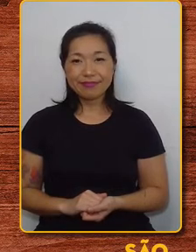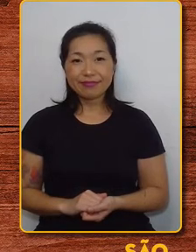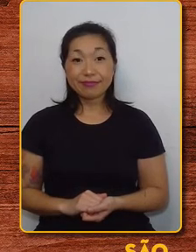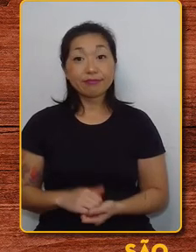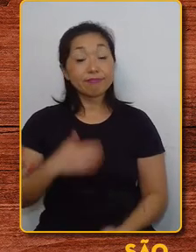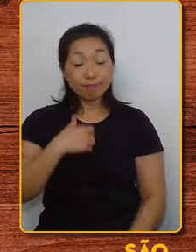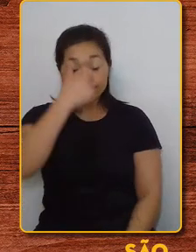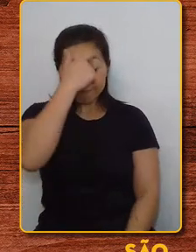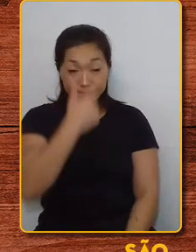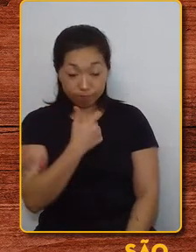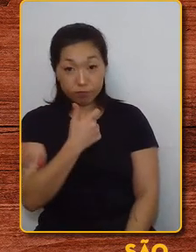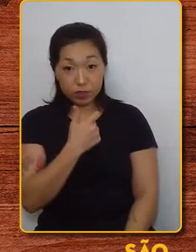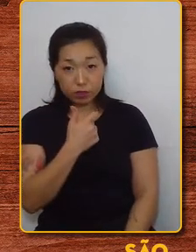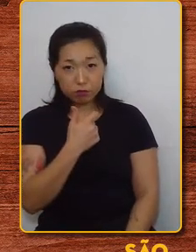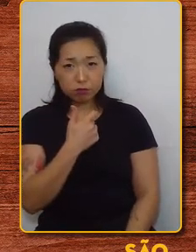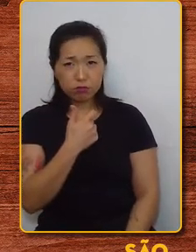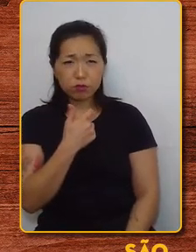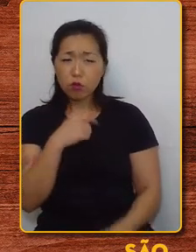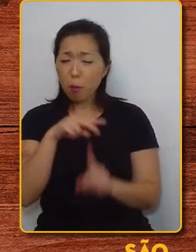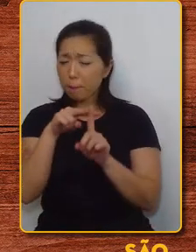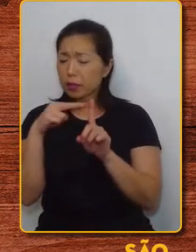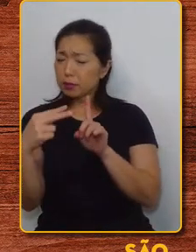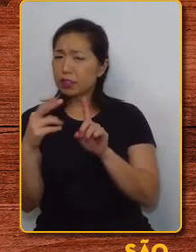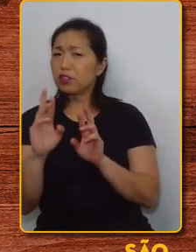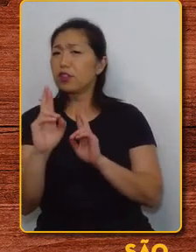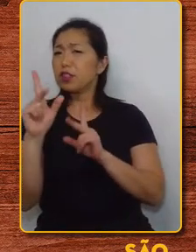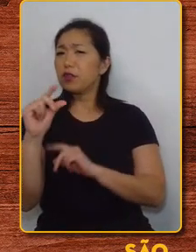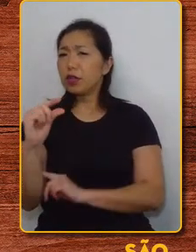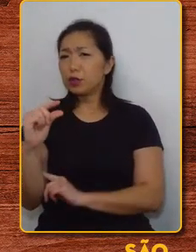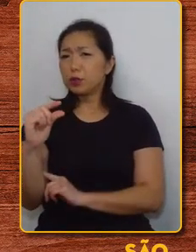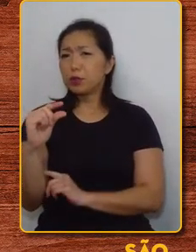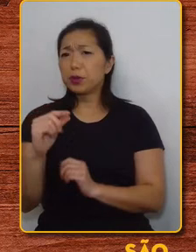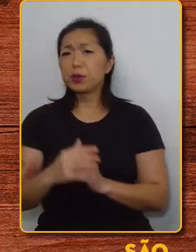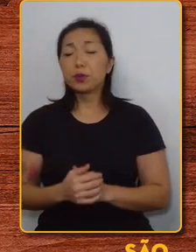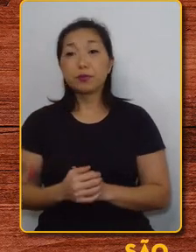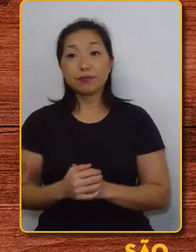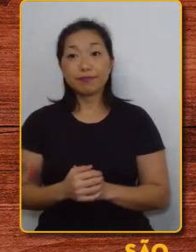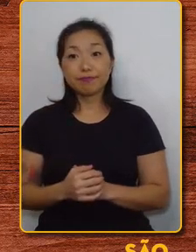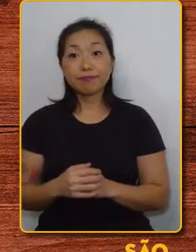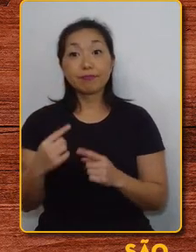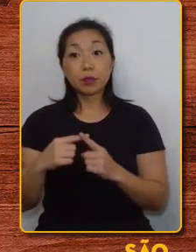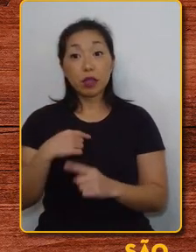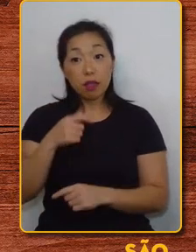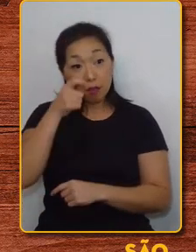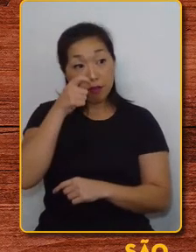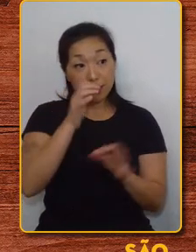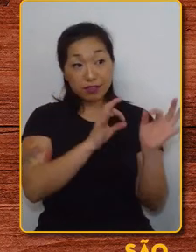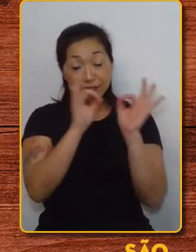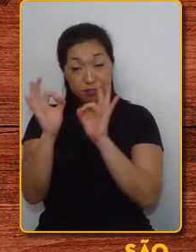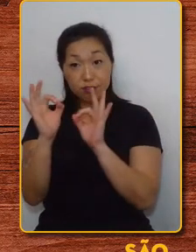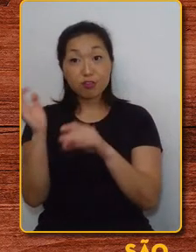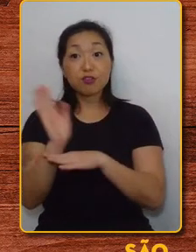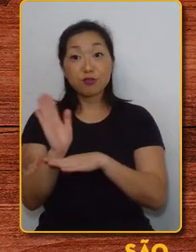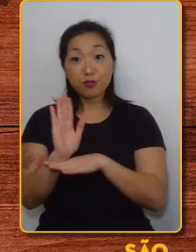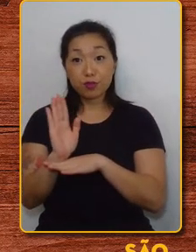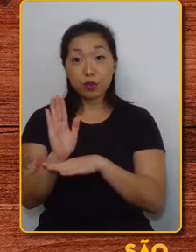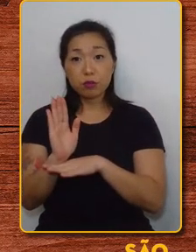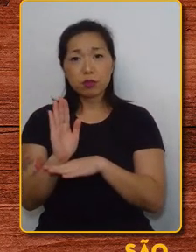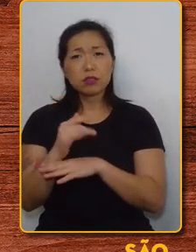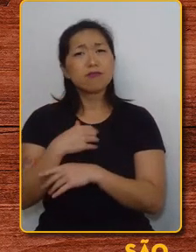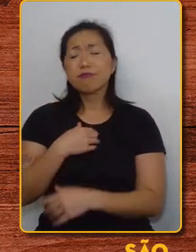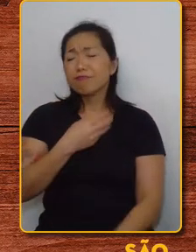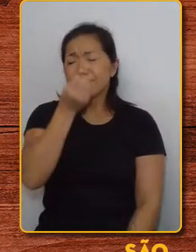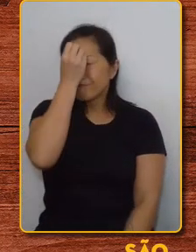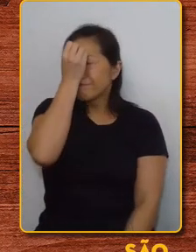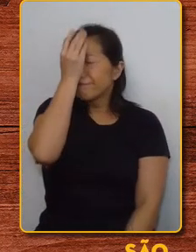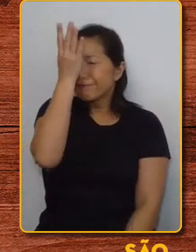Vou fazer uma abordagem um pouco diferente, porque eu assisti o filme, não é? Eu não me recordava de